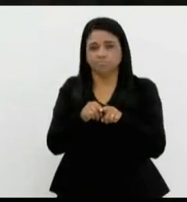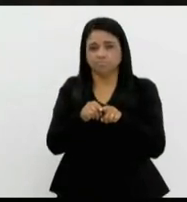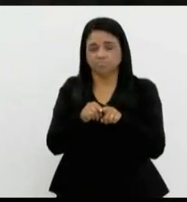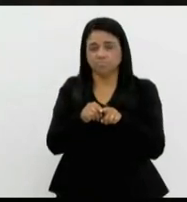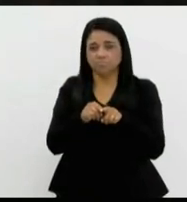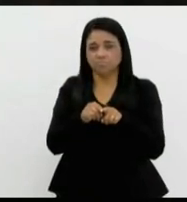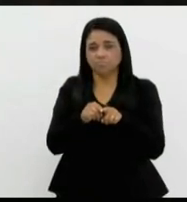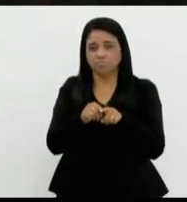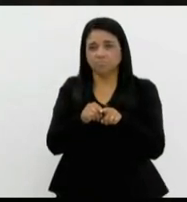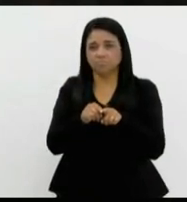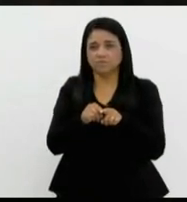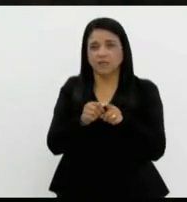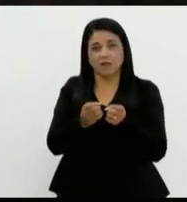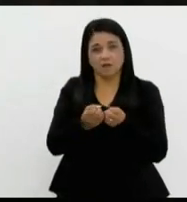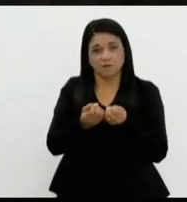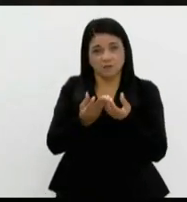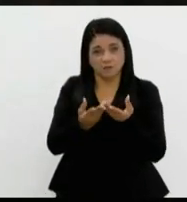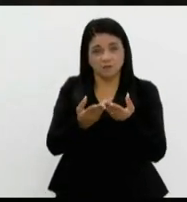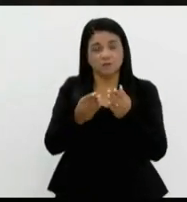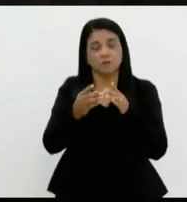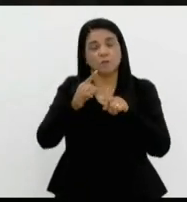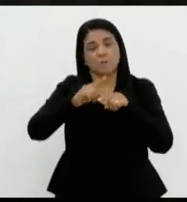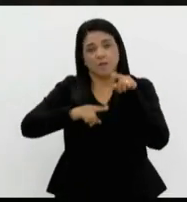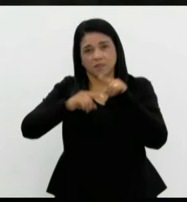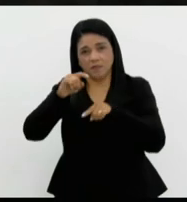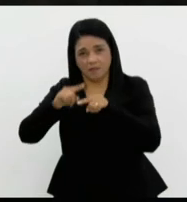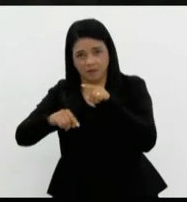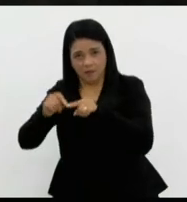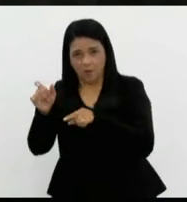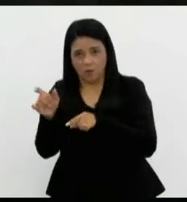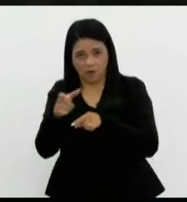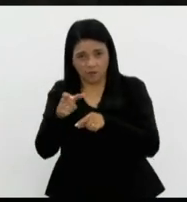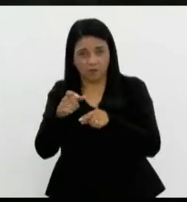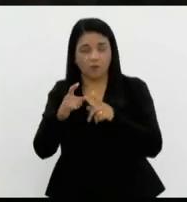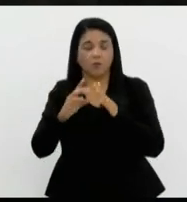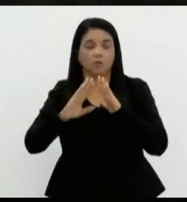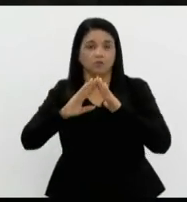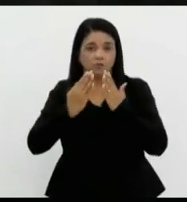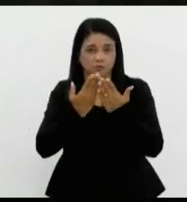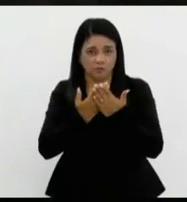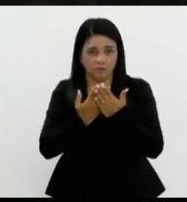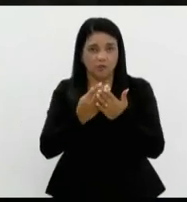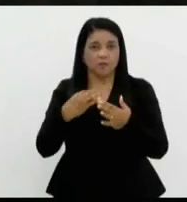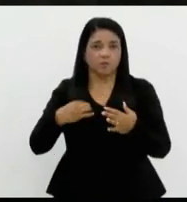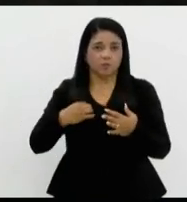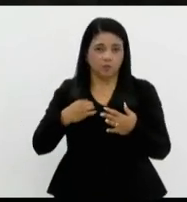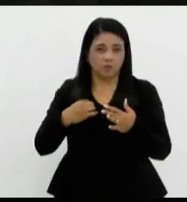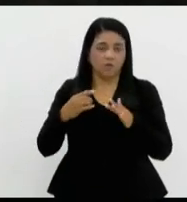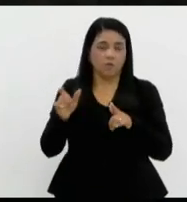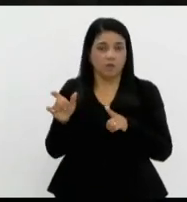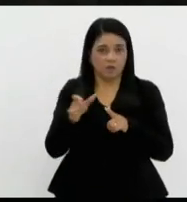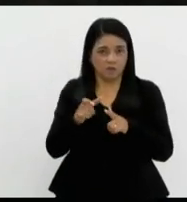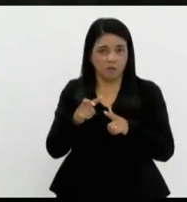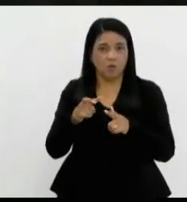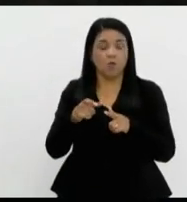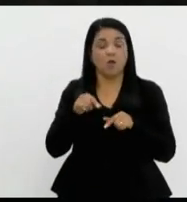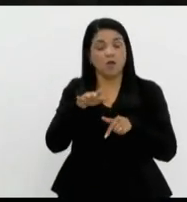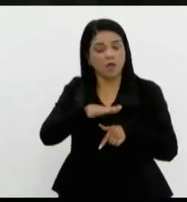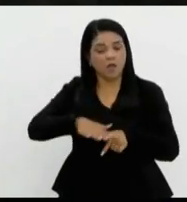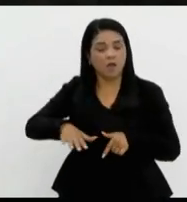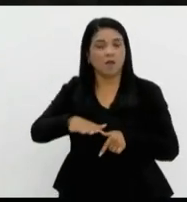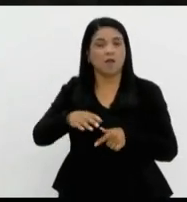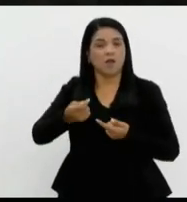concessão do material escolar, como também do uniforme, porque isso fomenta a economia